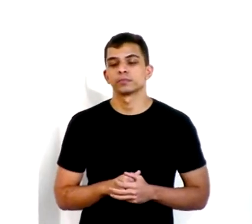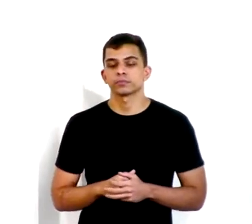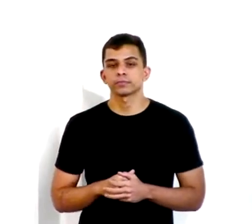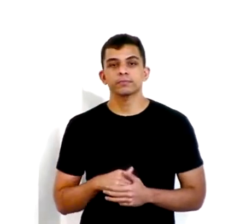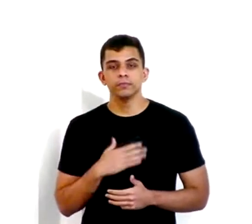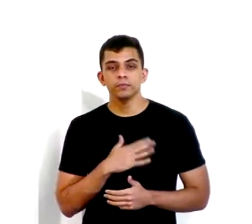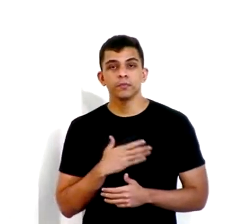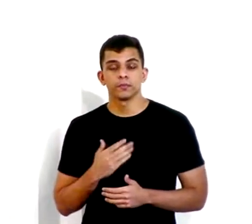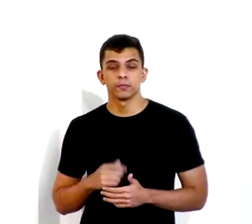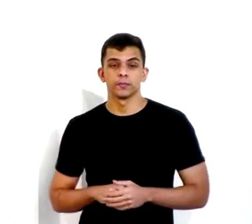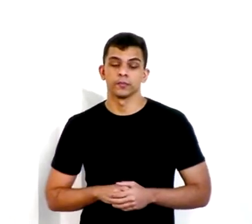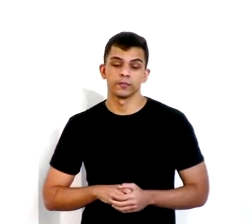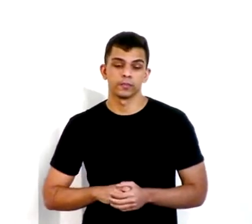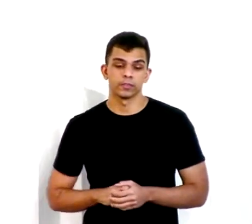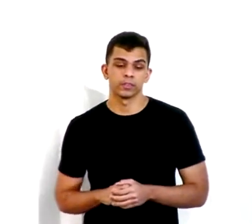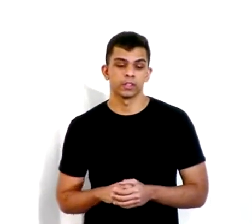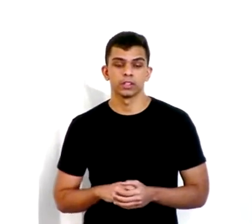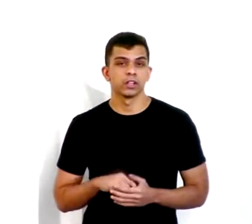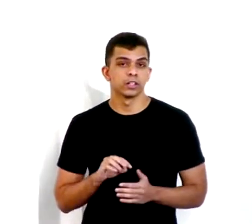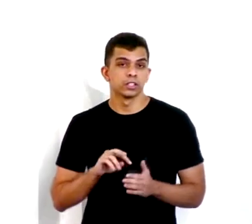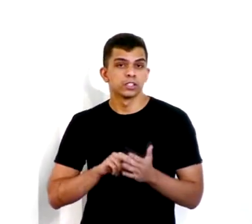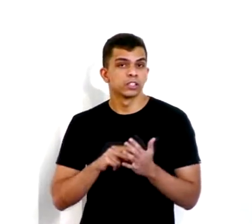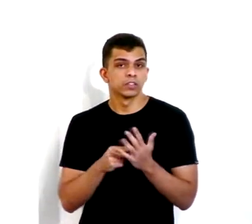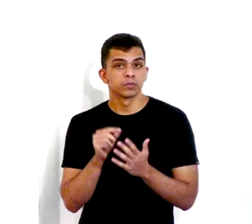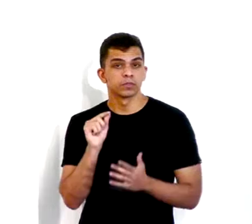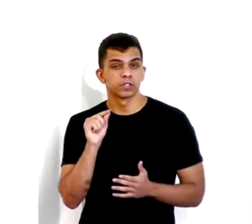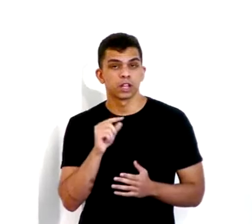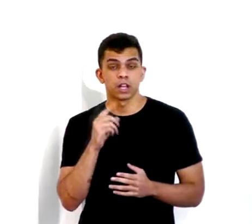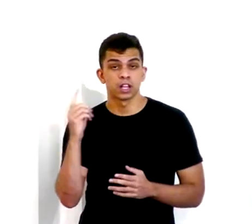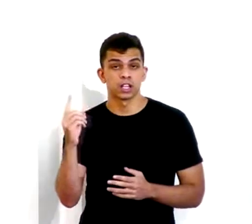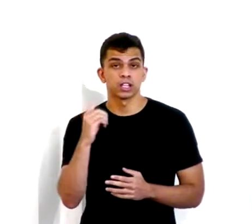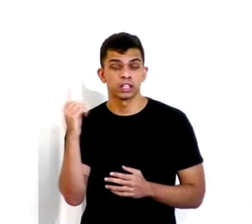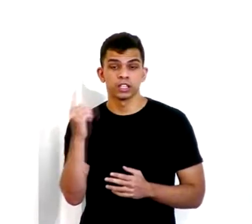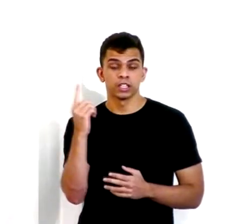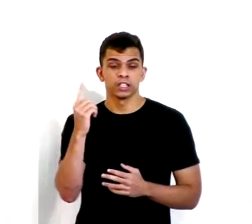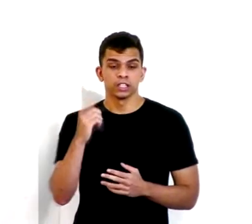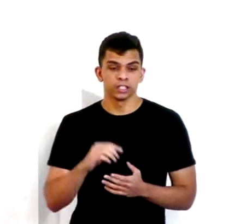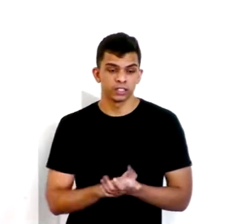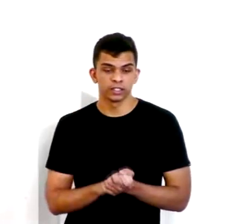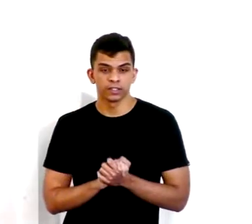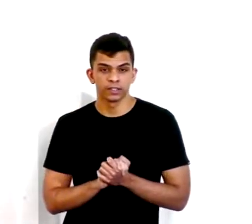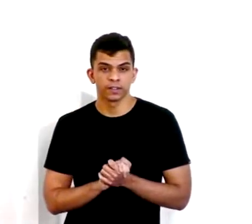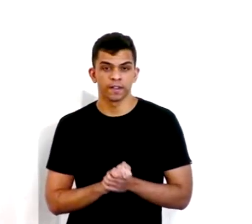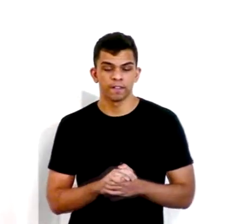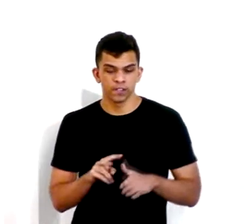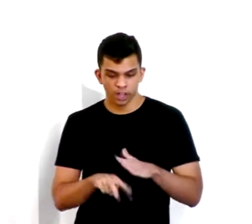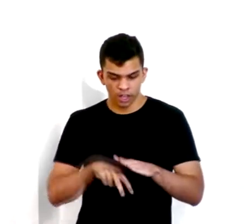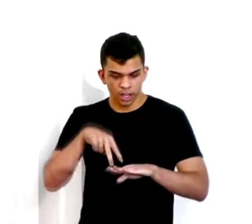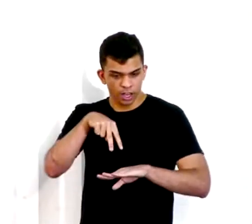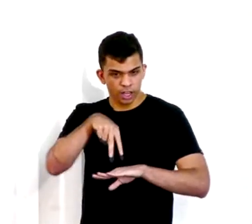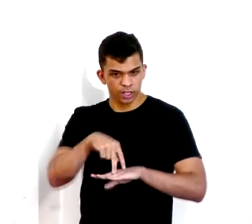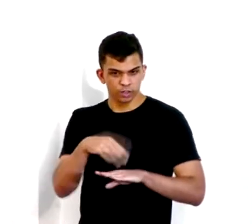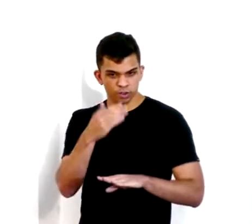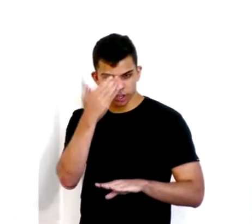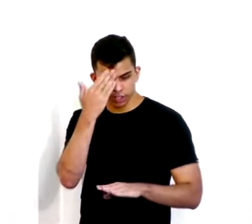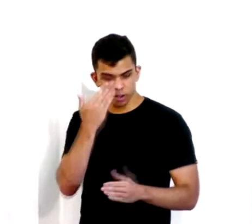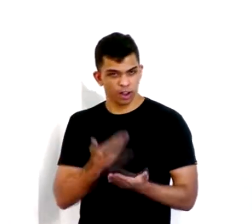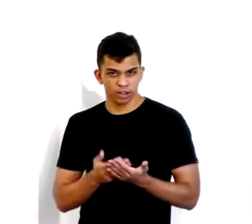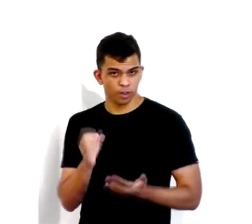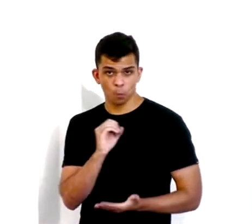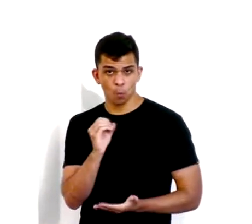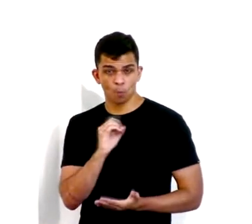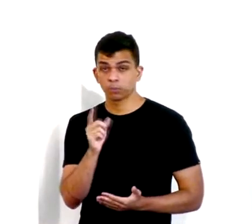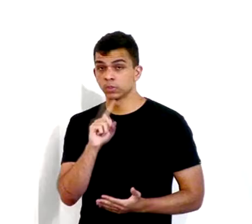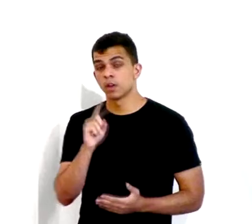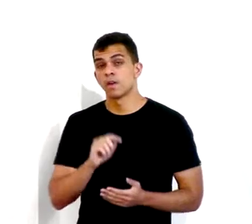isso não indica que Davi não cria na vida após a morte, mas aqui ele está